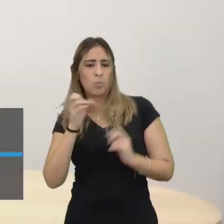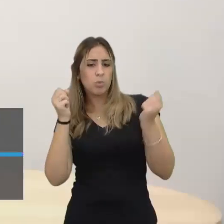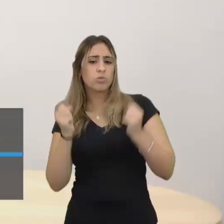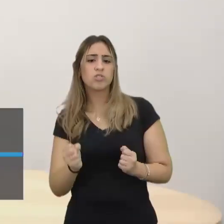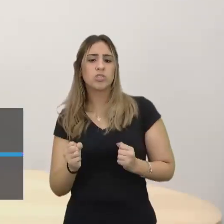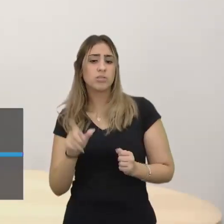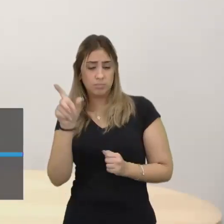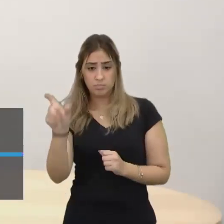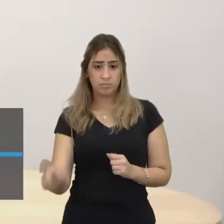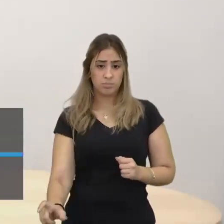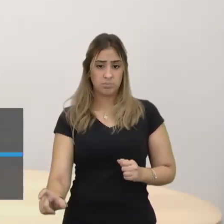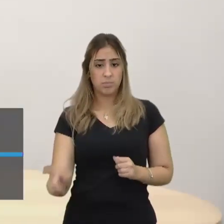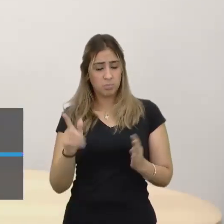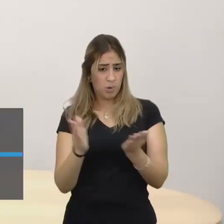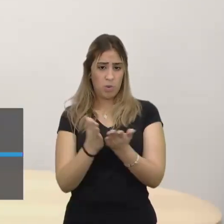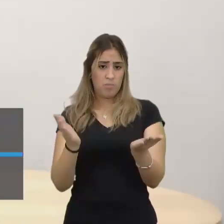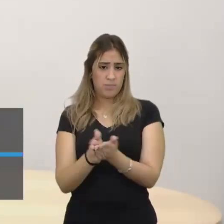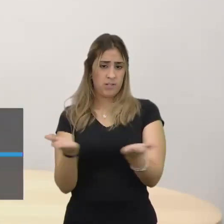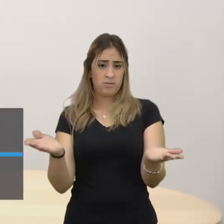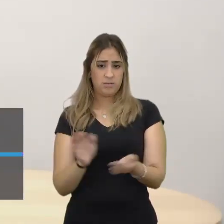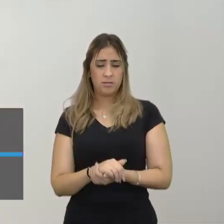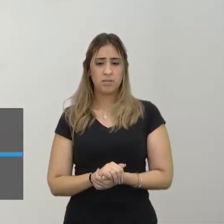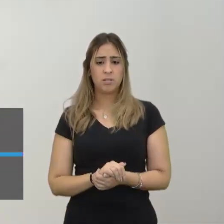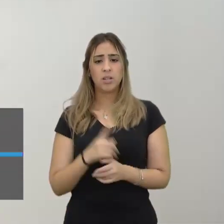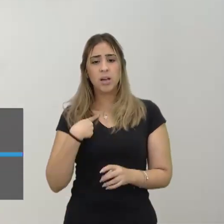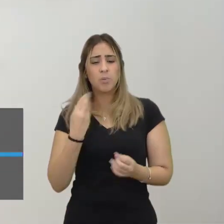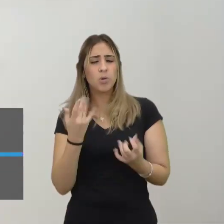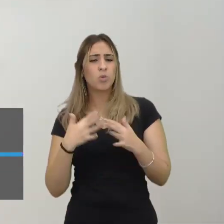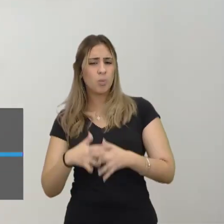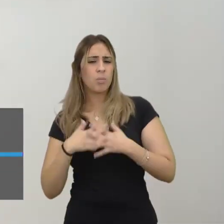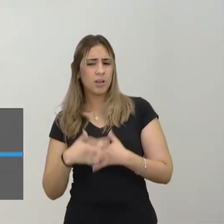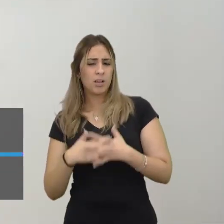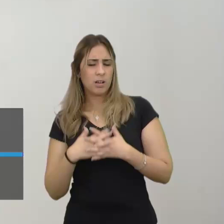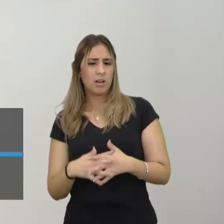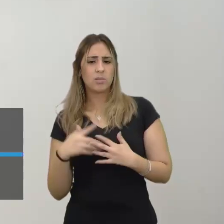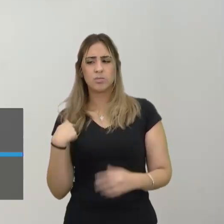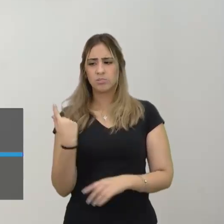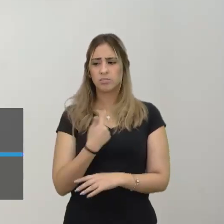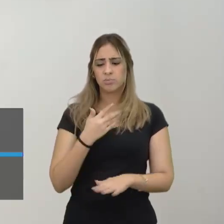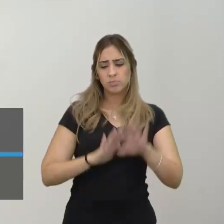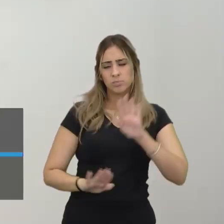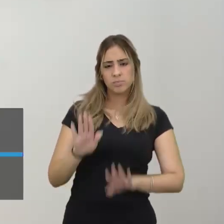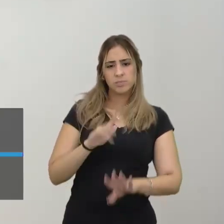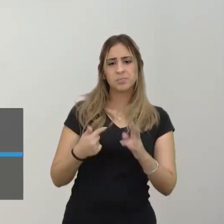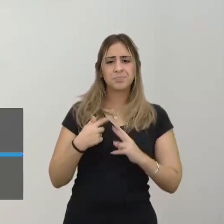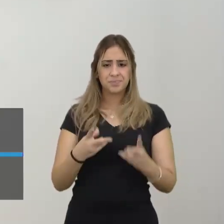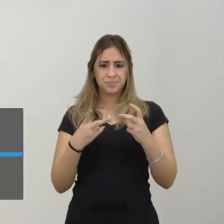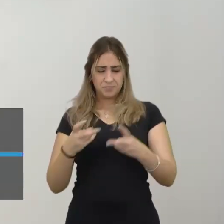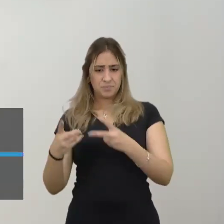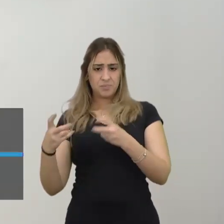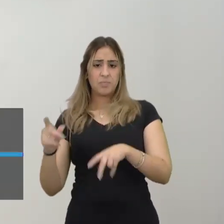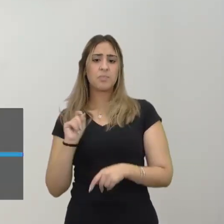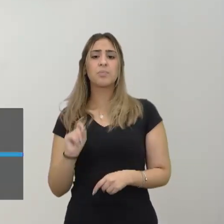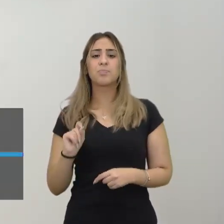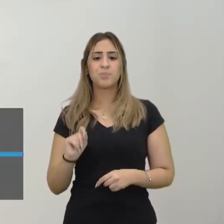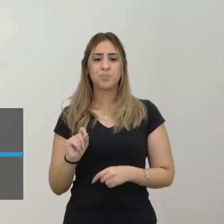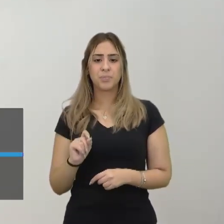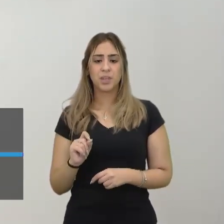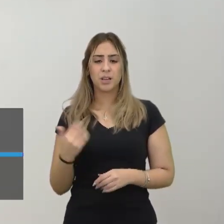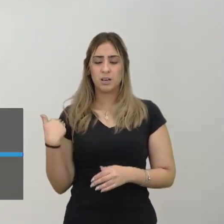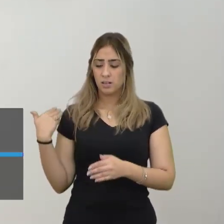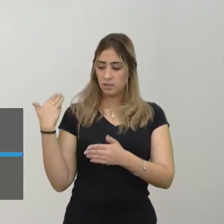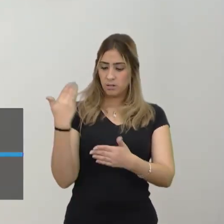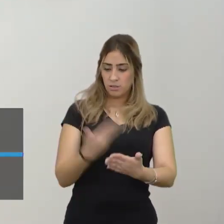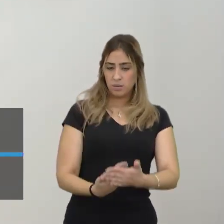ser pobre. Então é muito complicado e a gente tem que tomar cuidado para perceber em